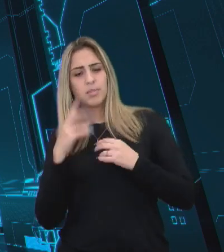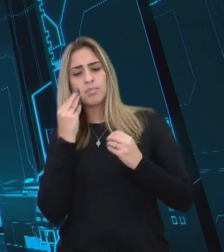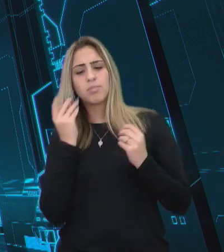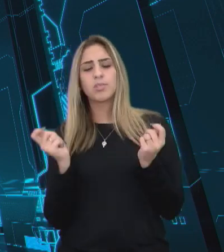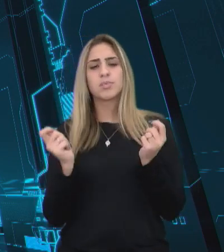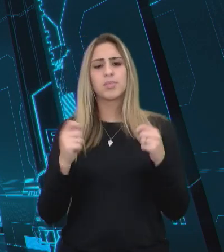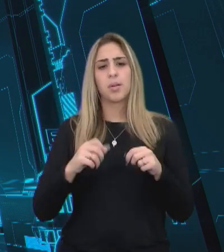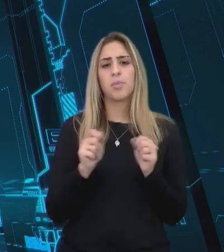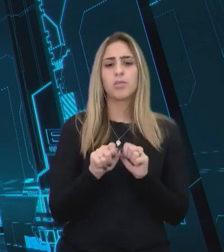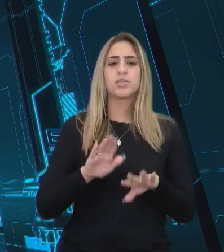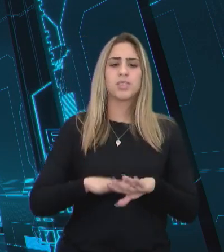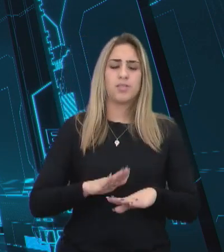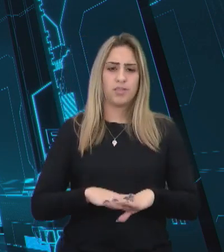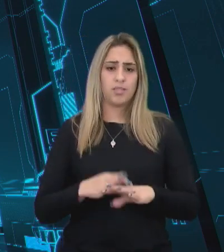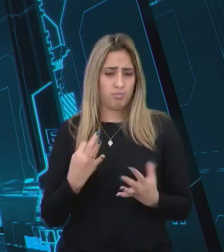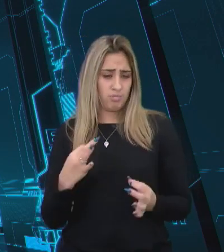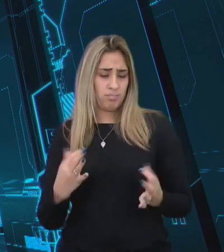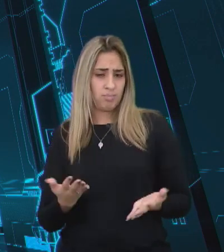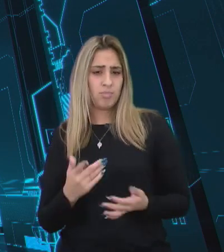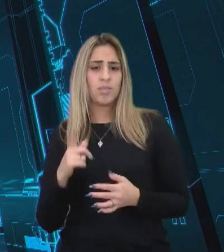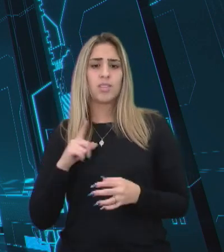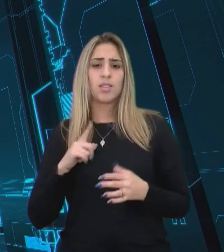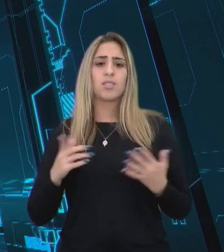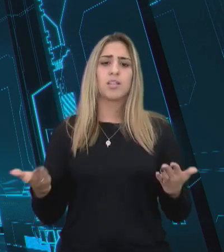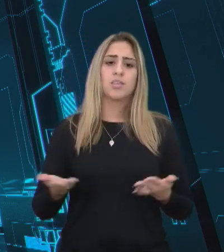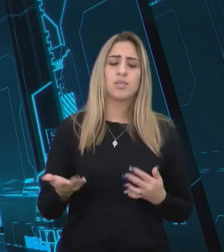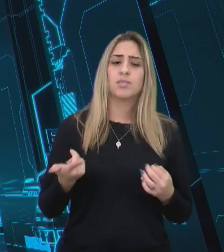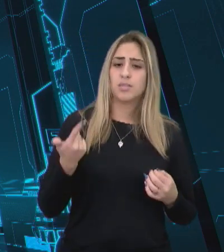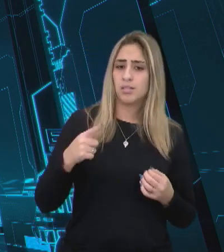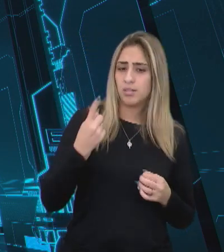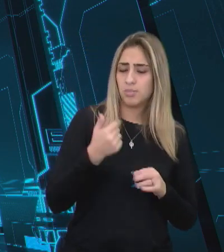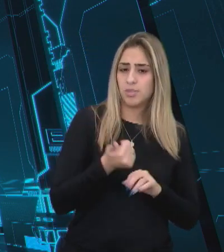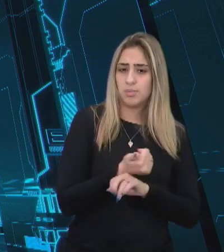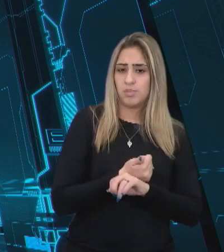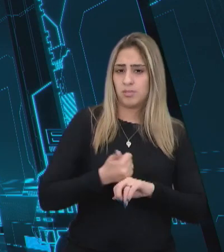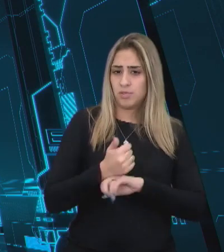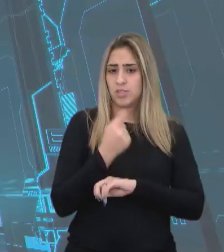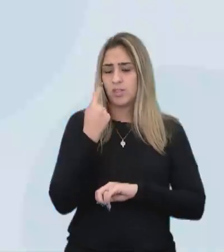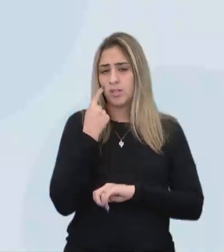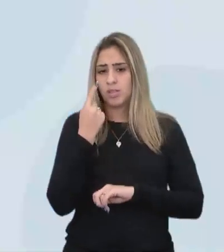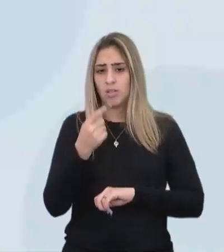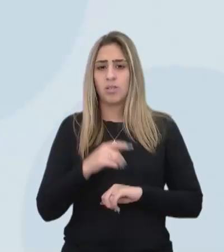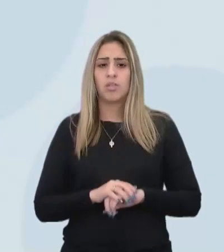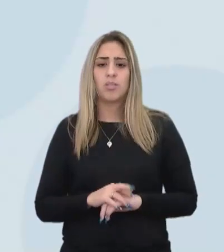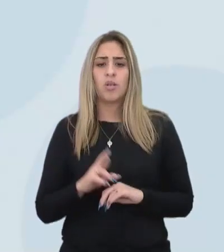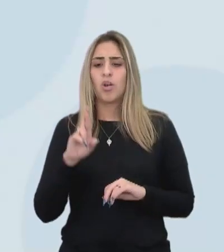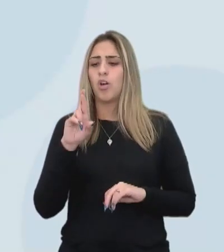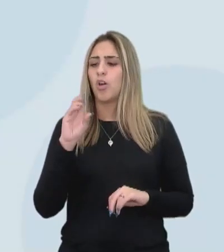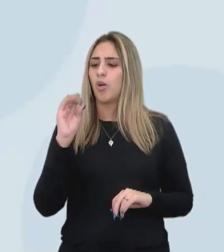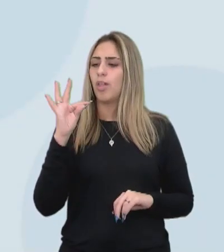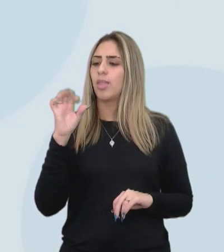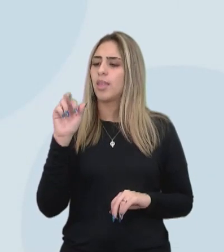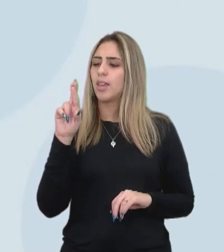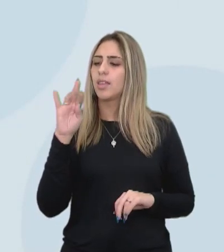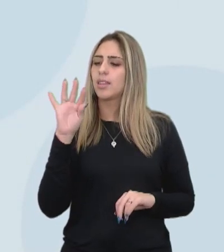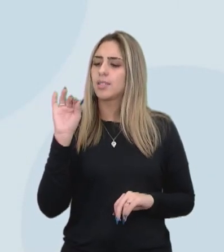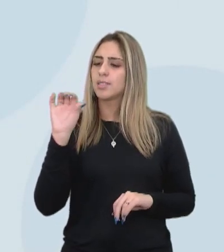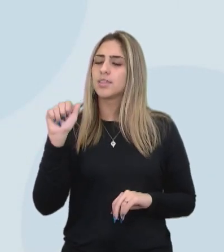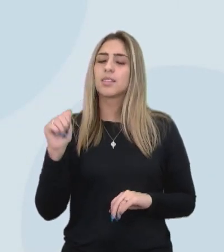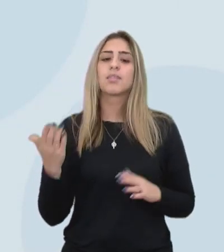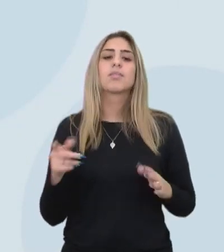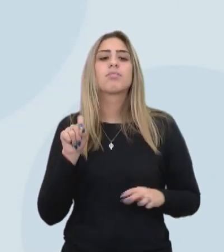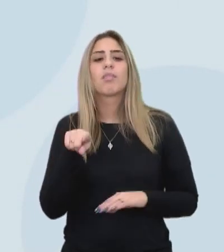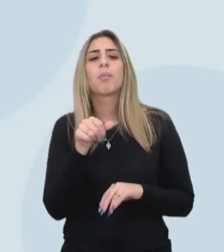possibilidades que podem ser feitas, não é verdade? Temos agora mais uma profissão. Olha só, o roteirista. Quem será